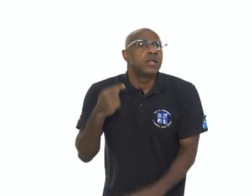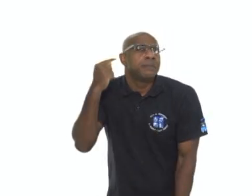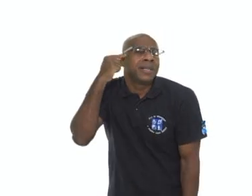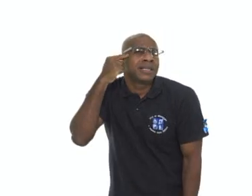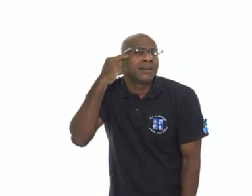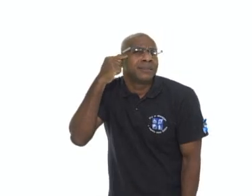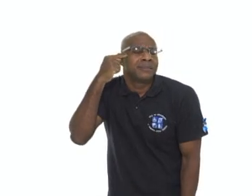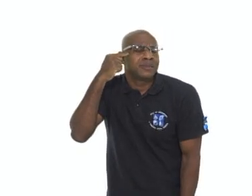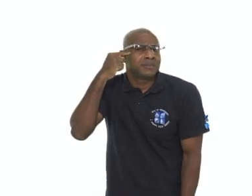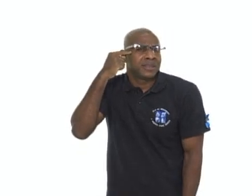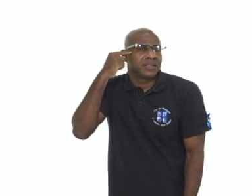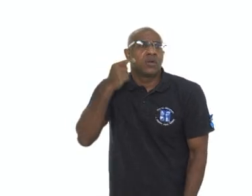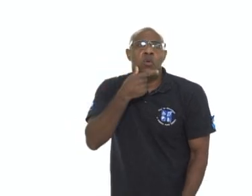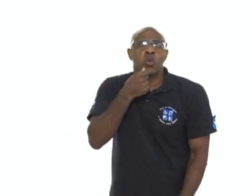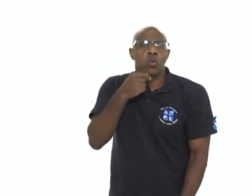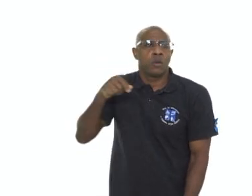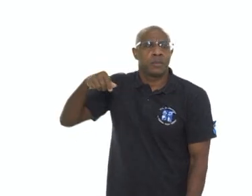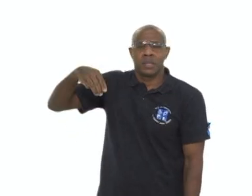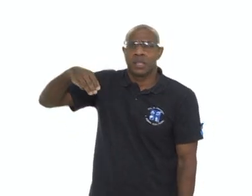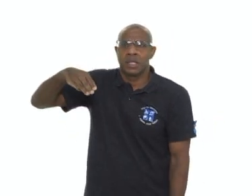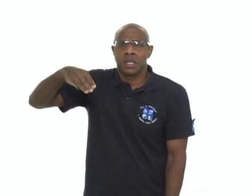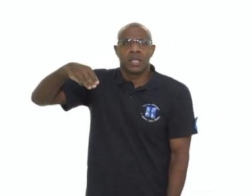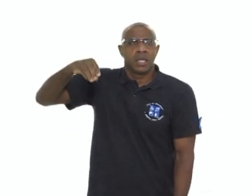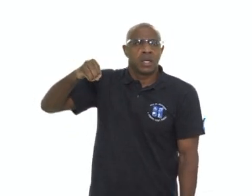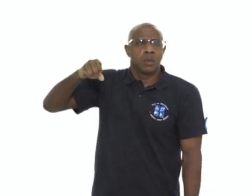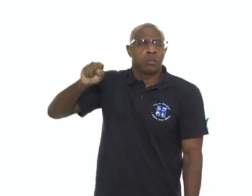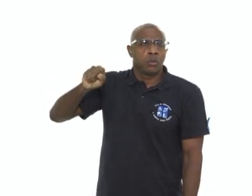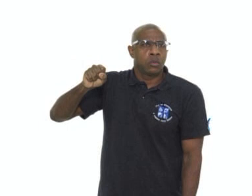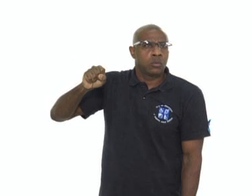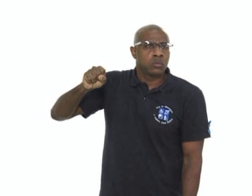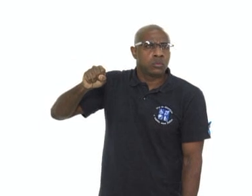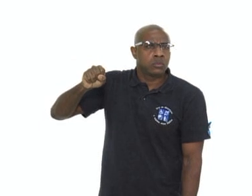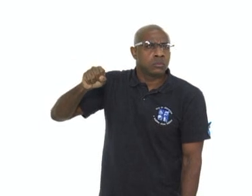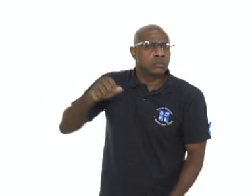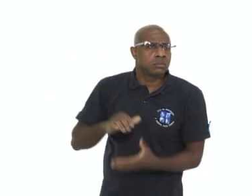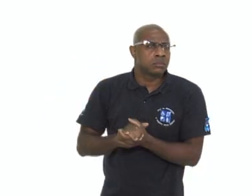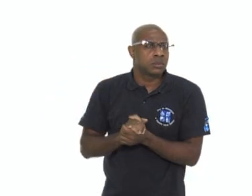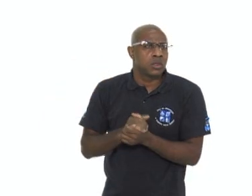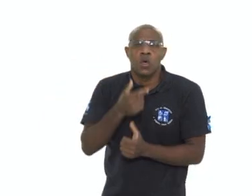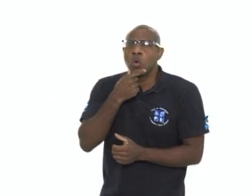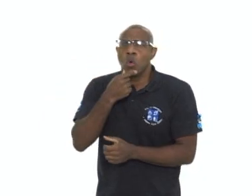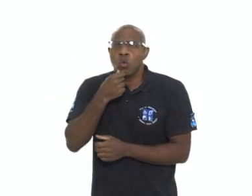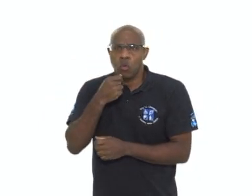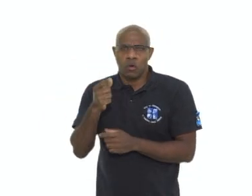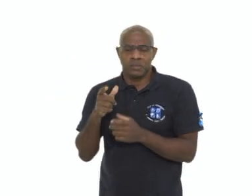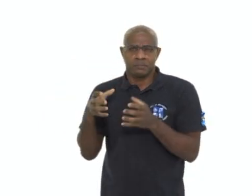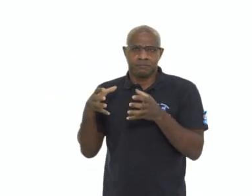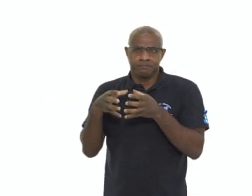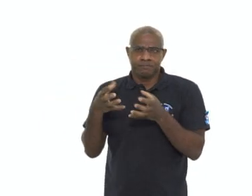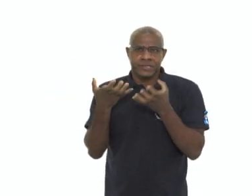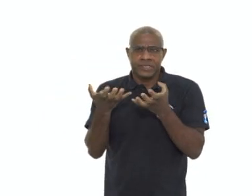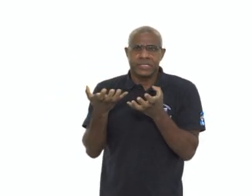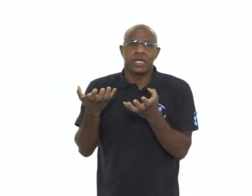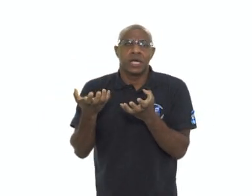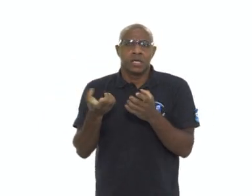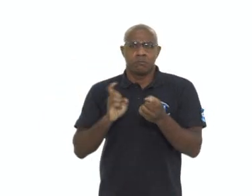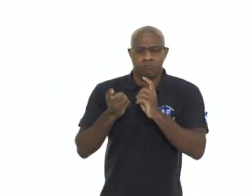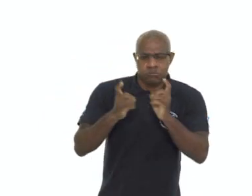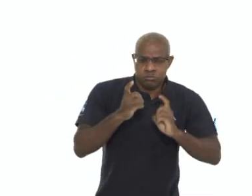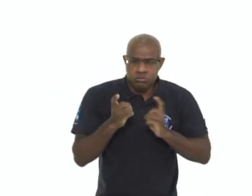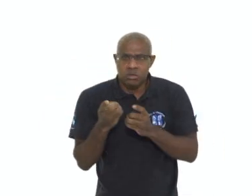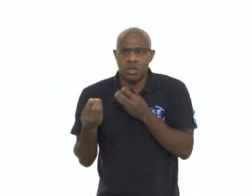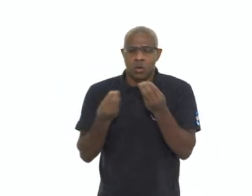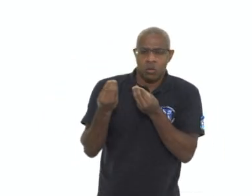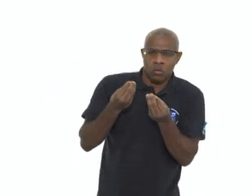Renaud e Montesquieu. A restauração portuguesa e a independência dos Estados Unidos foram fatos históricos que inspiraram